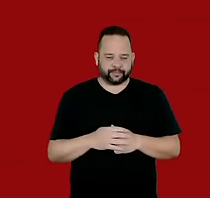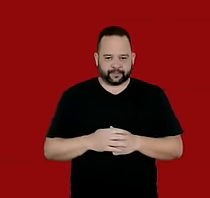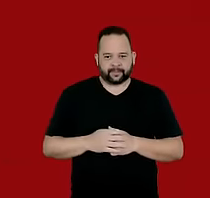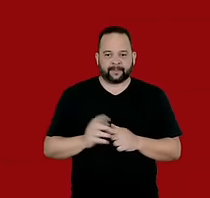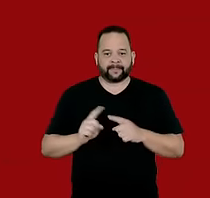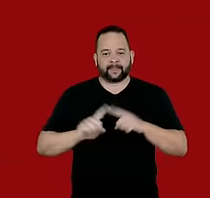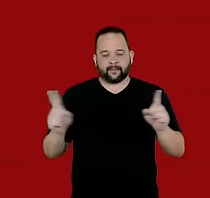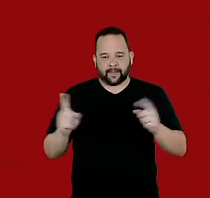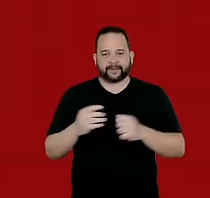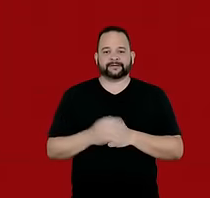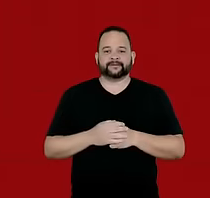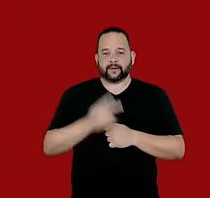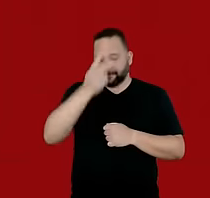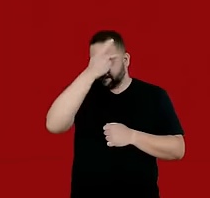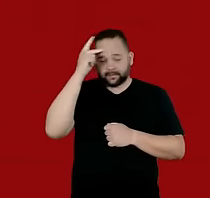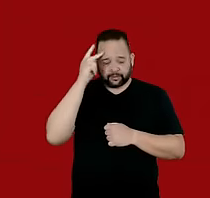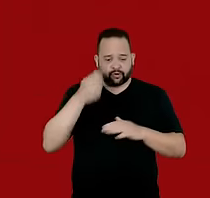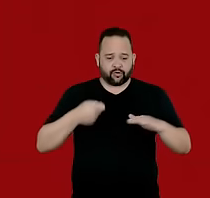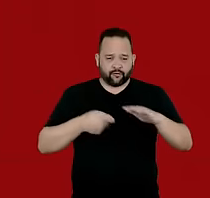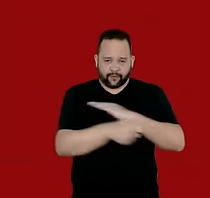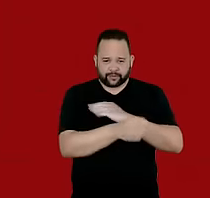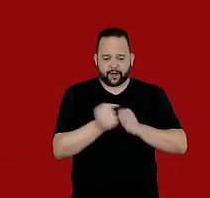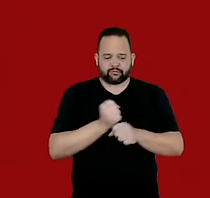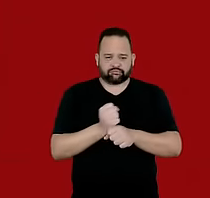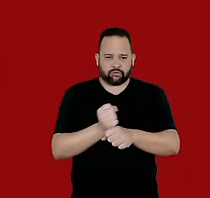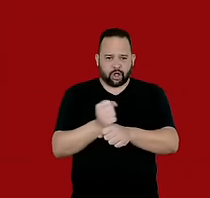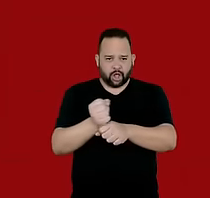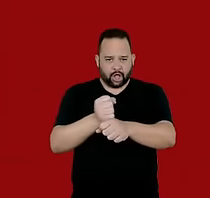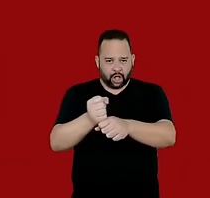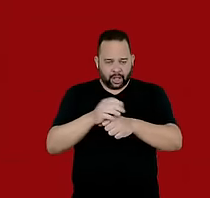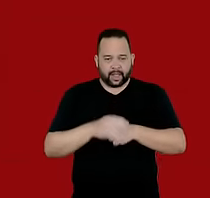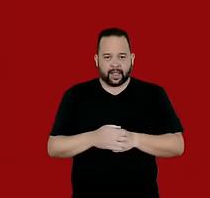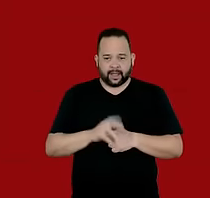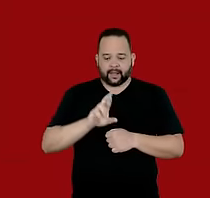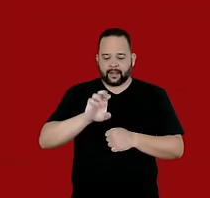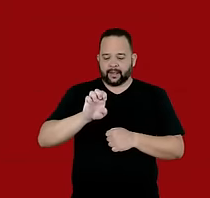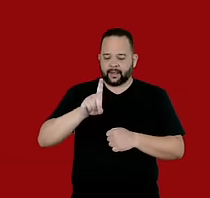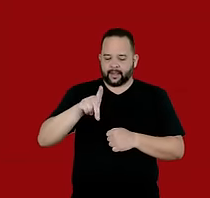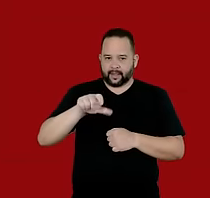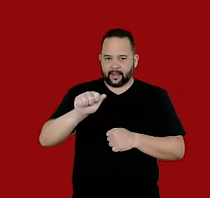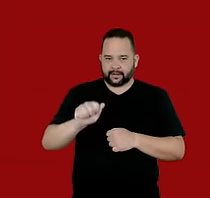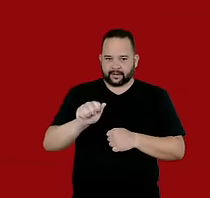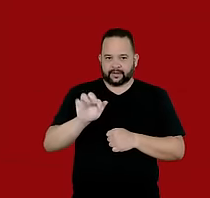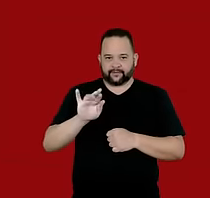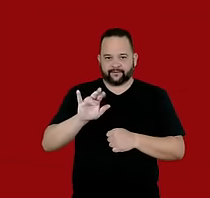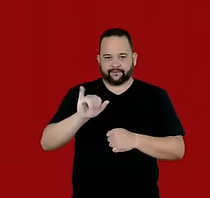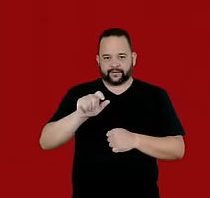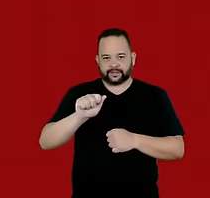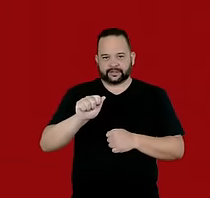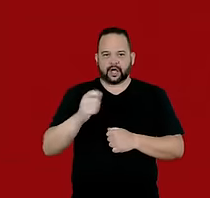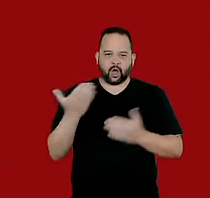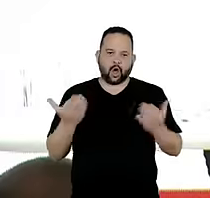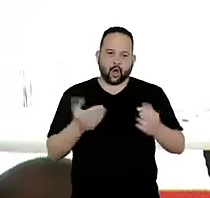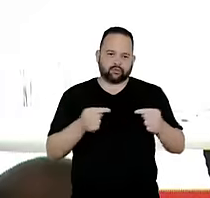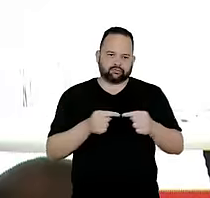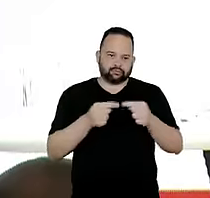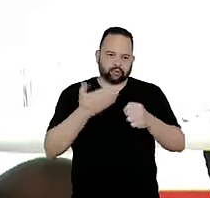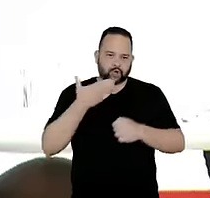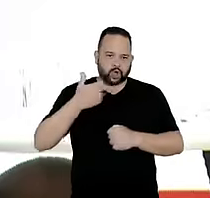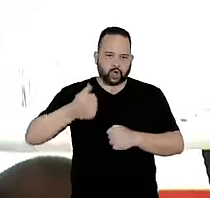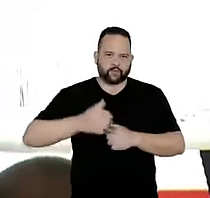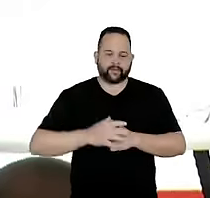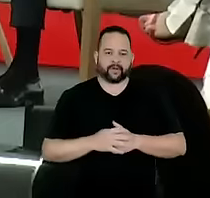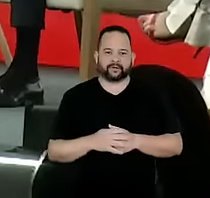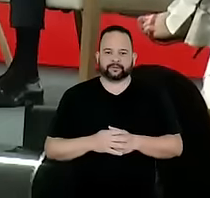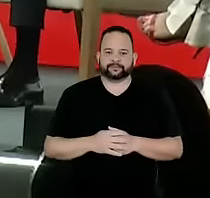longo prazo uma renda fixa hoje parece muito mais interessante ajustada para risco Com certeza só complementar investimento no exterior